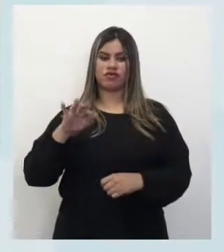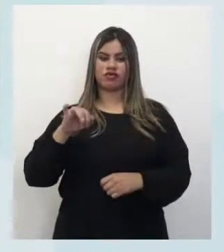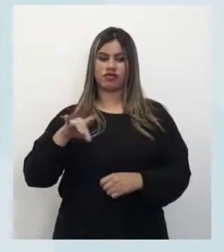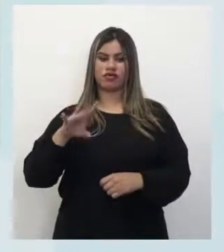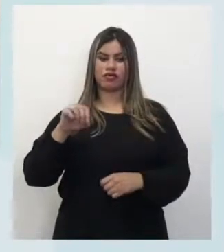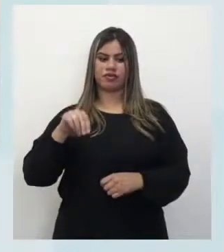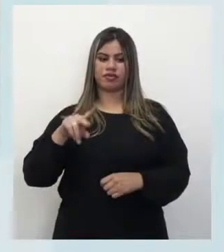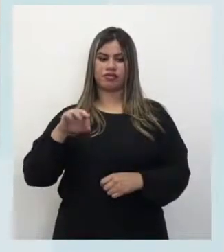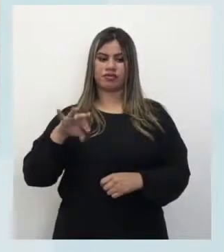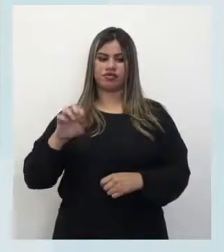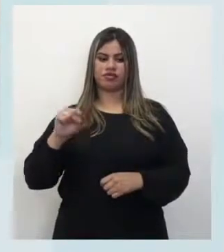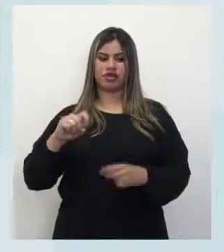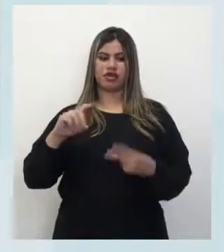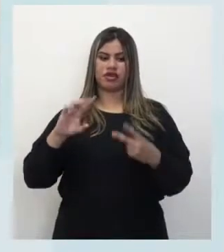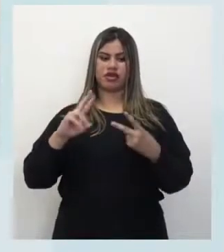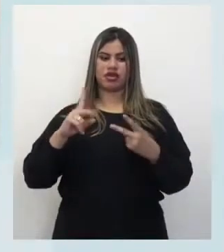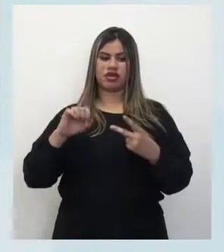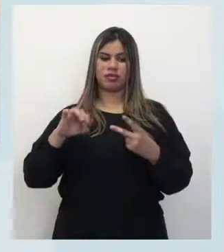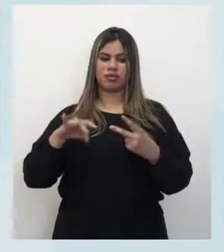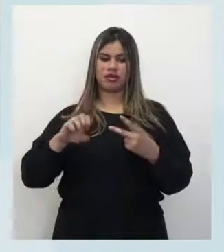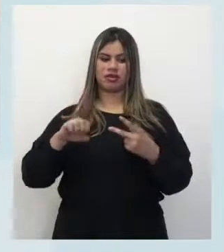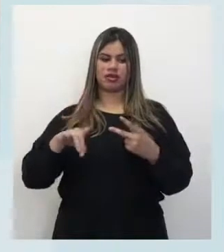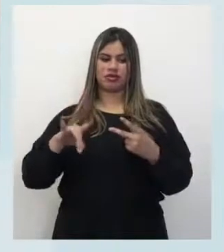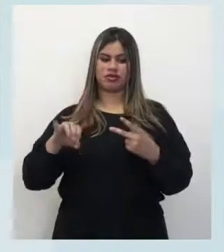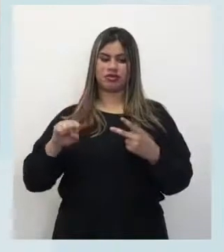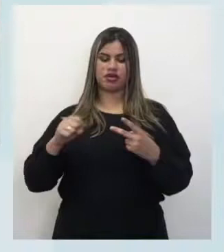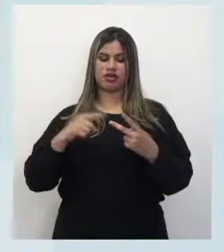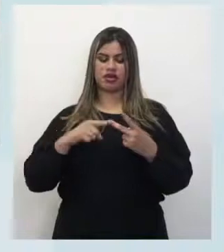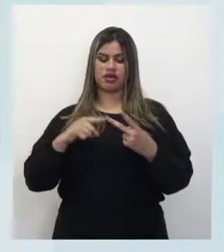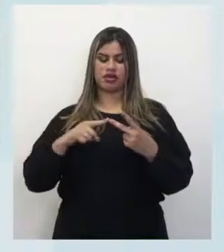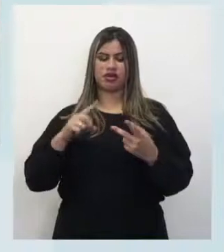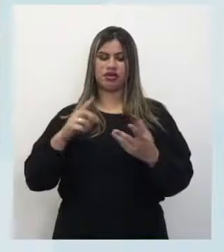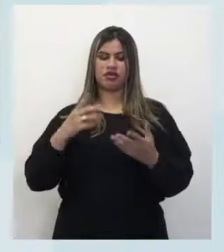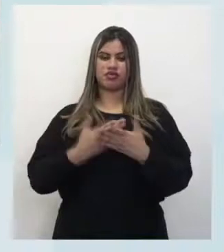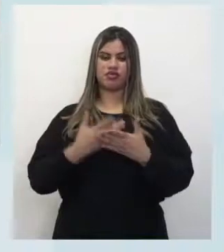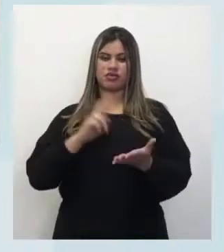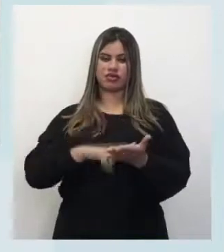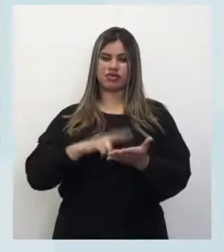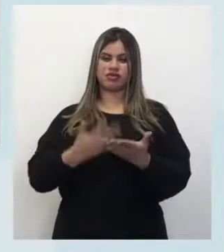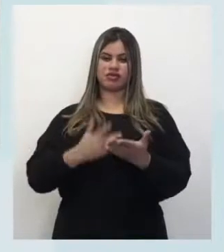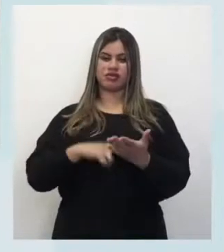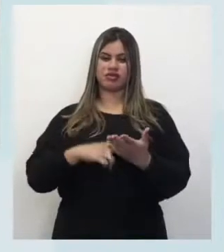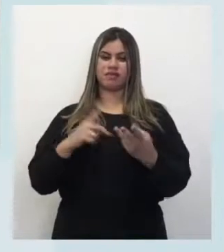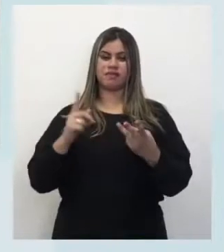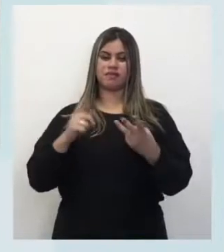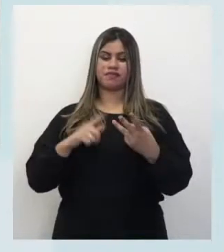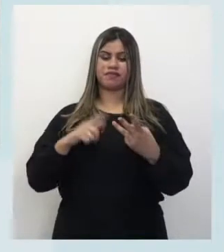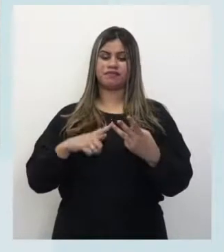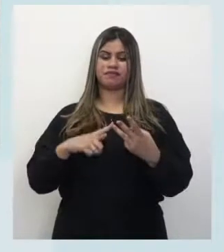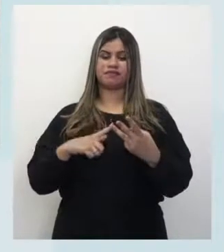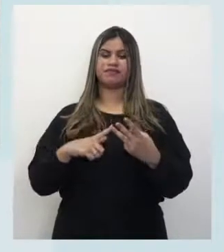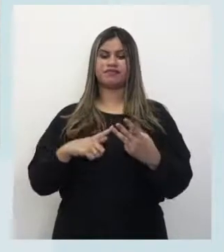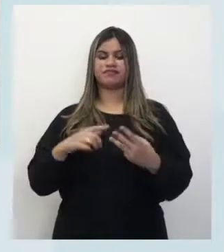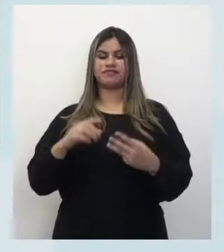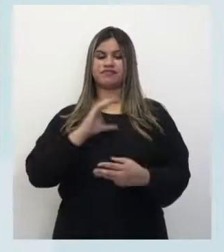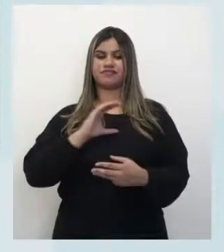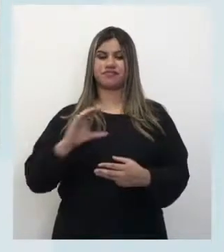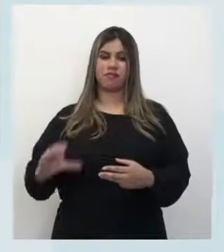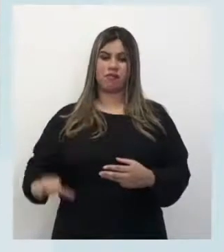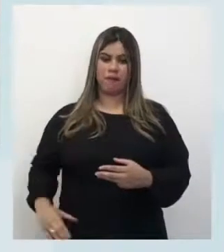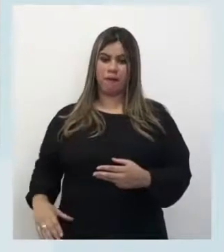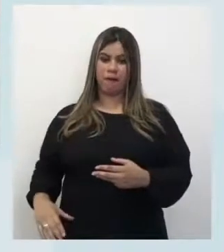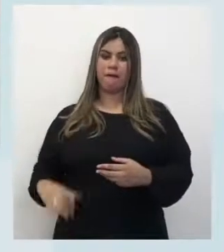da hermenêutica, que é o ramo que estuda a interpretação, e do existencialismo cristão. E aí eu trouxe